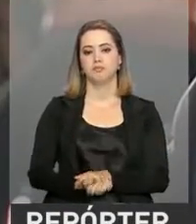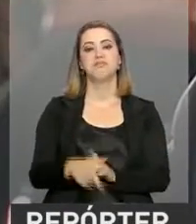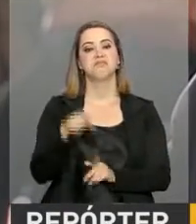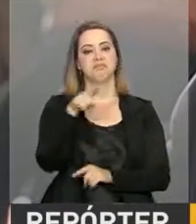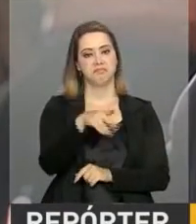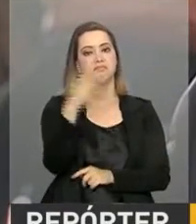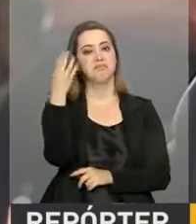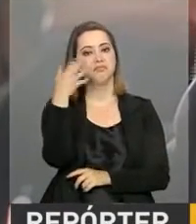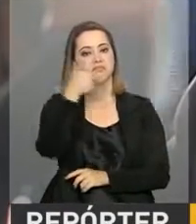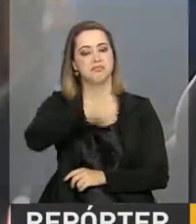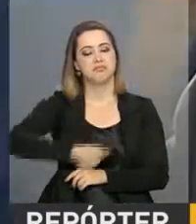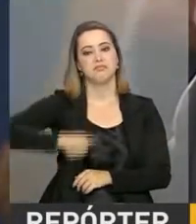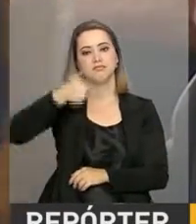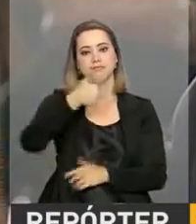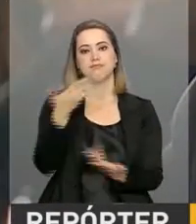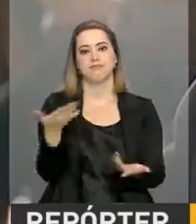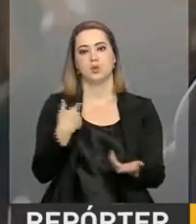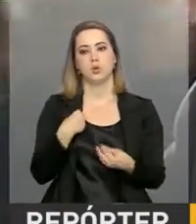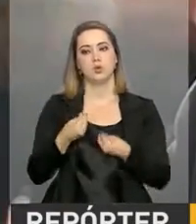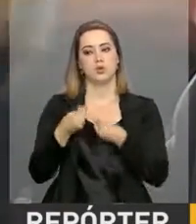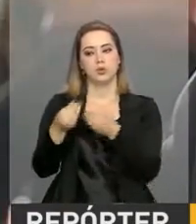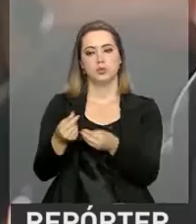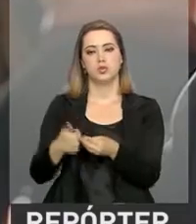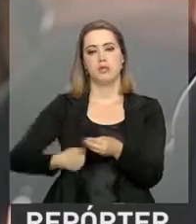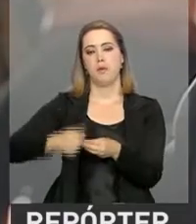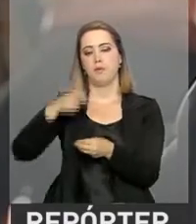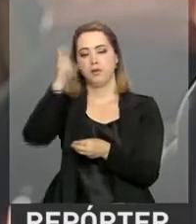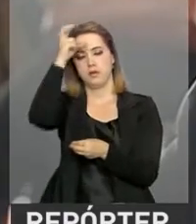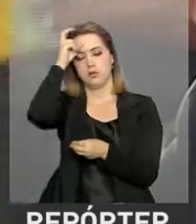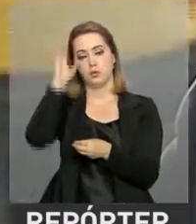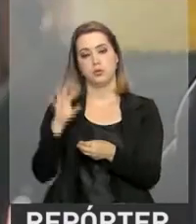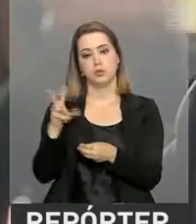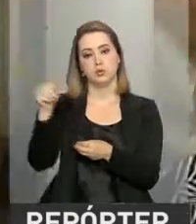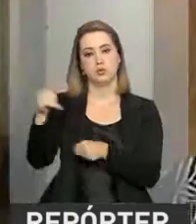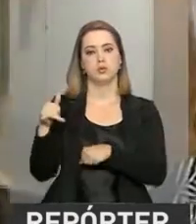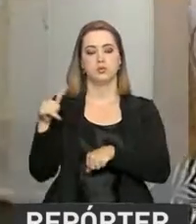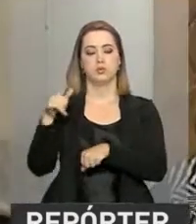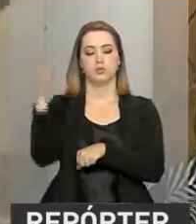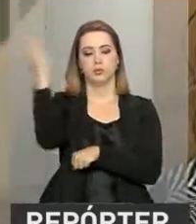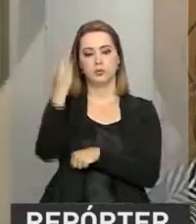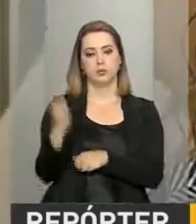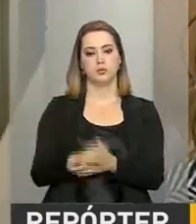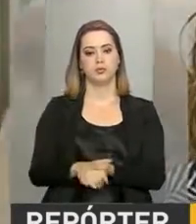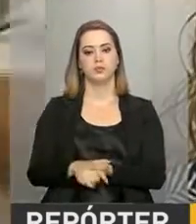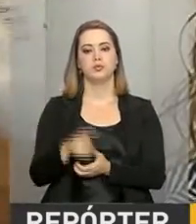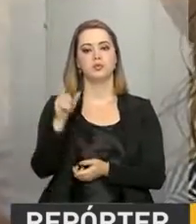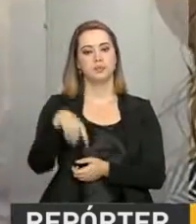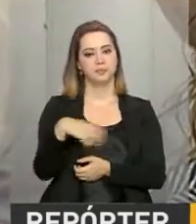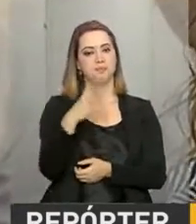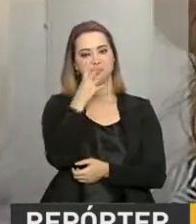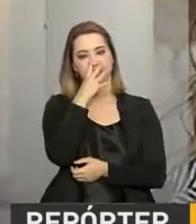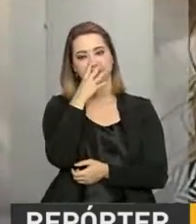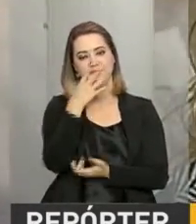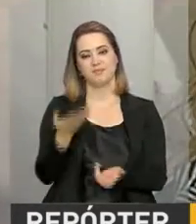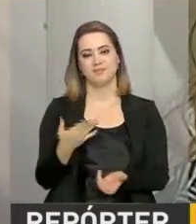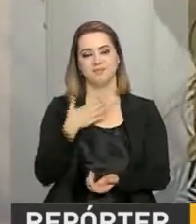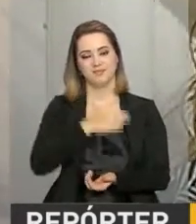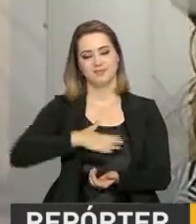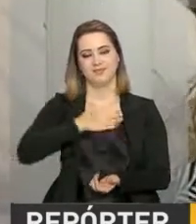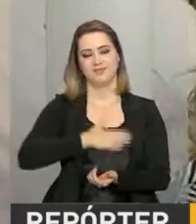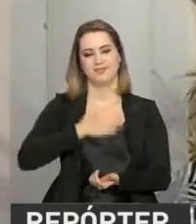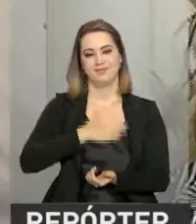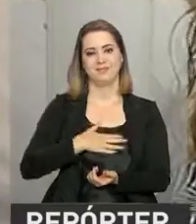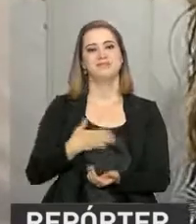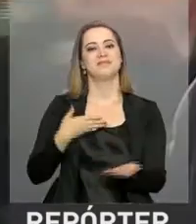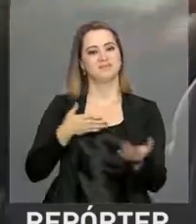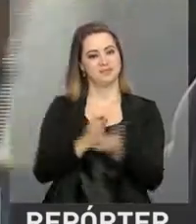porque assim a gente consegue levar um pouquinho mais cultura para todo nosso povo brasileiro é muito mas muito interessante você tem